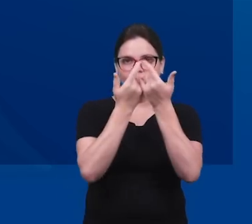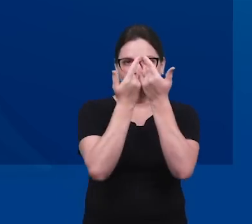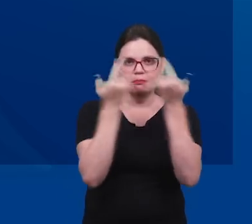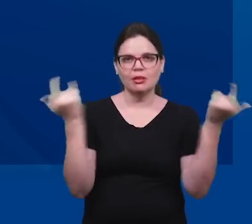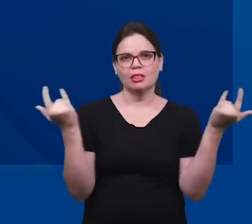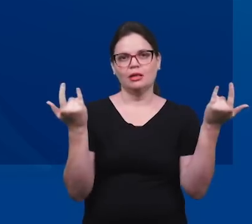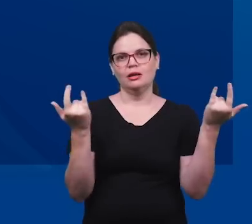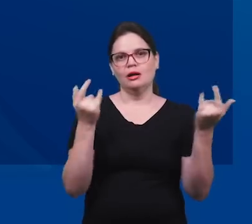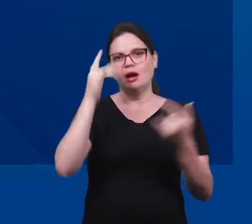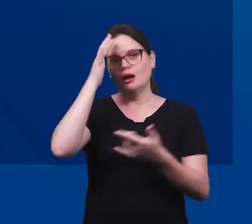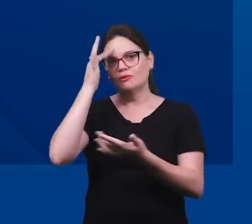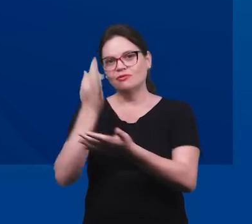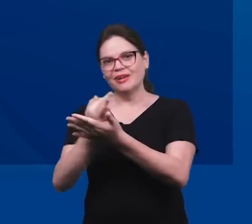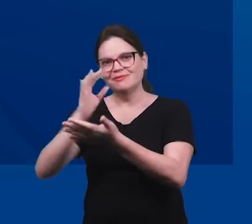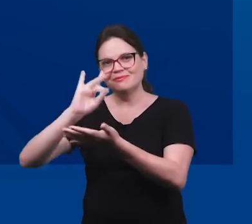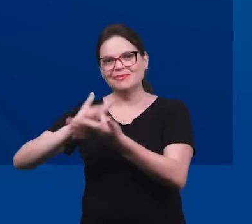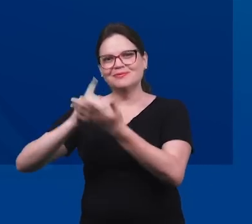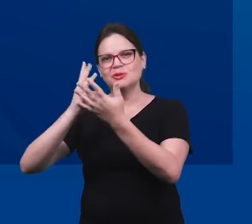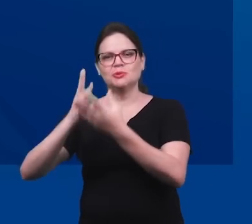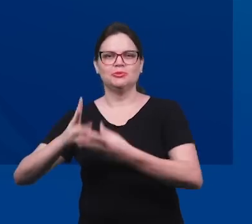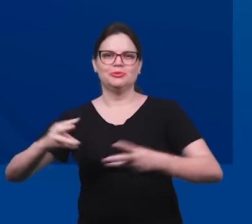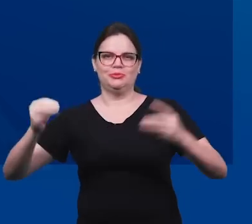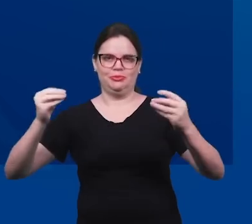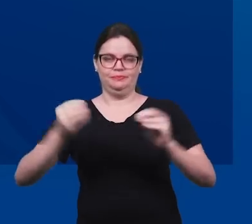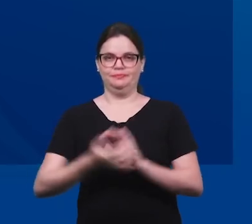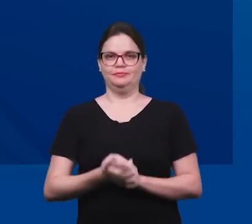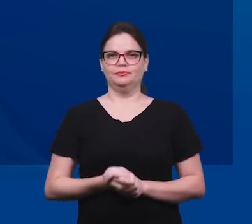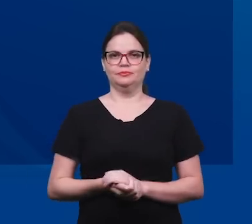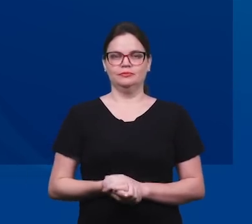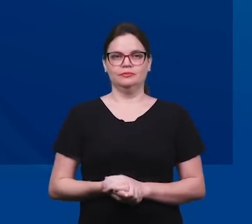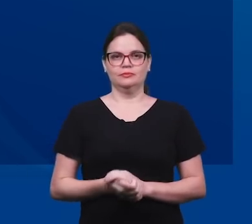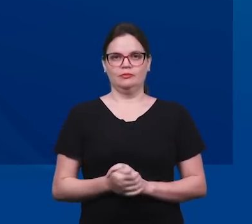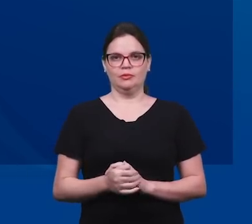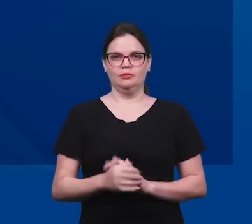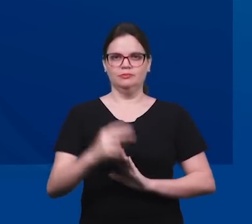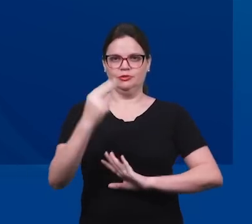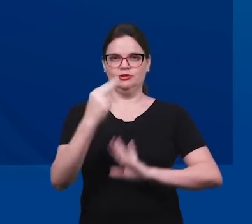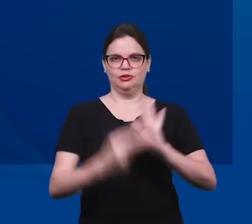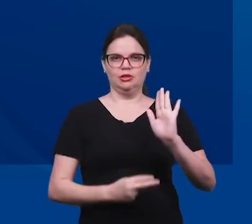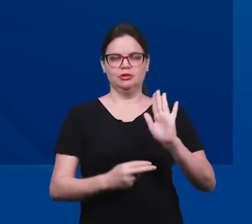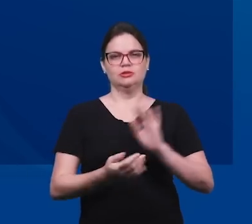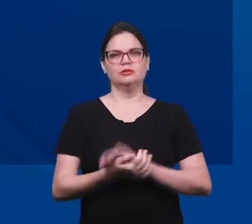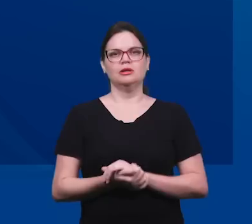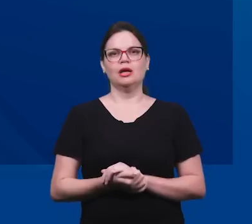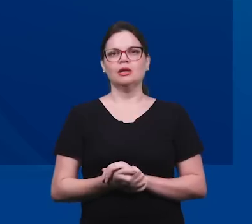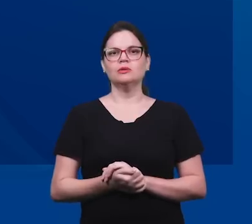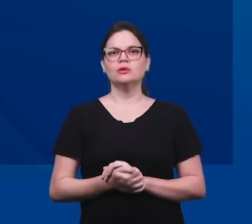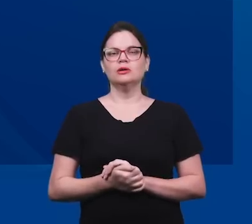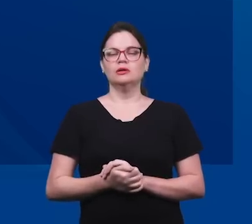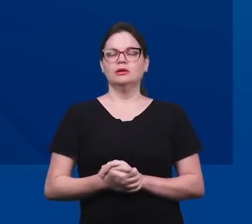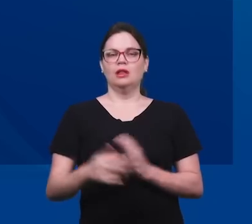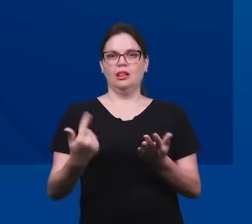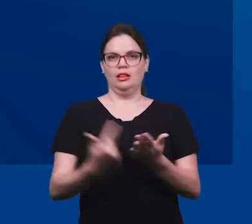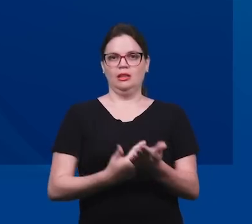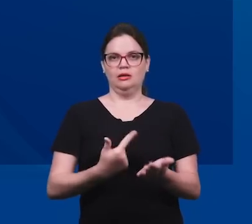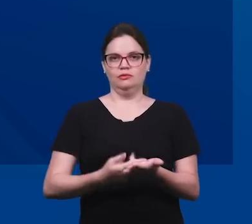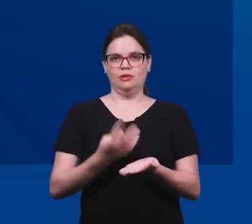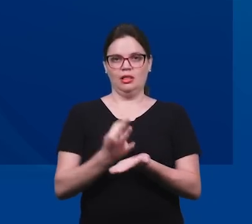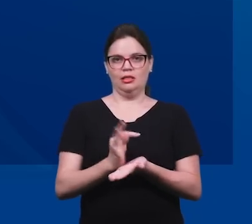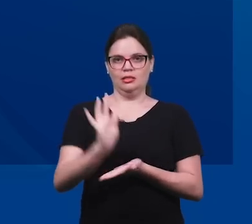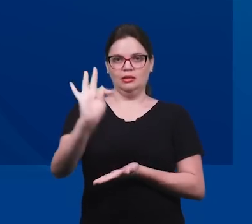fé. Como nós vemos descrito na segunda carta dos Tessalonicenses, capítulo 2,